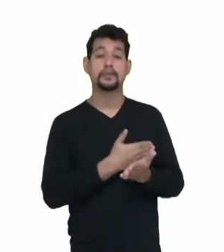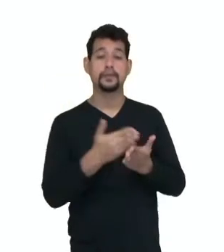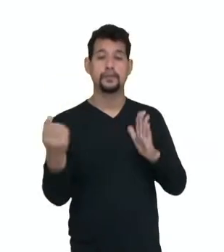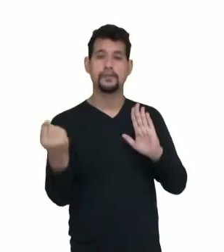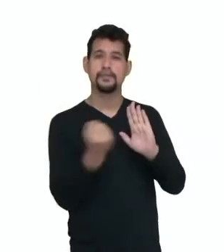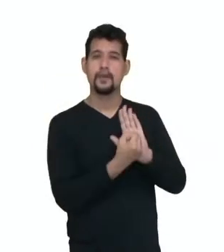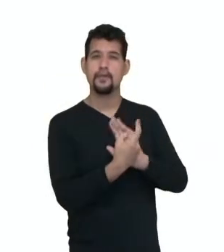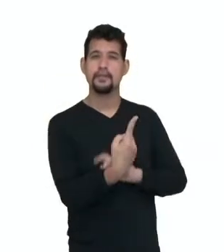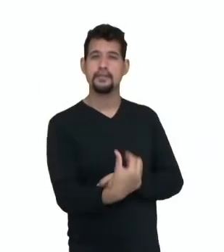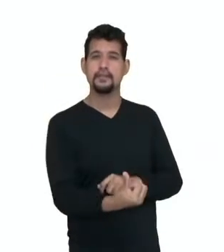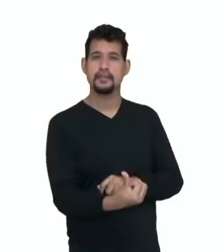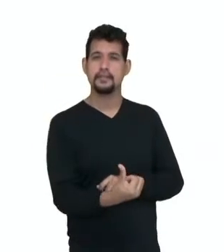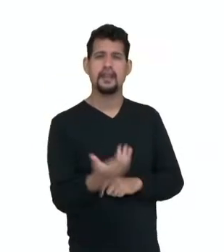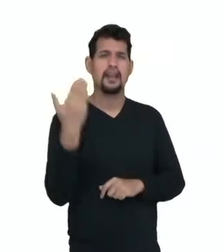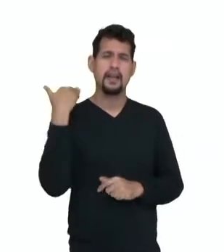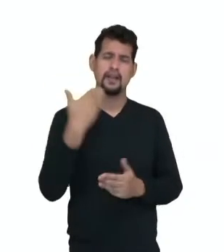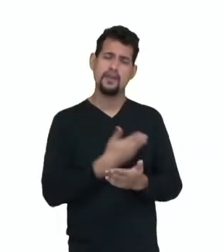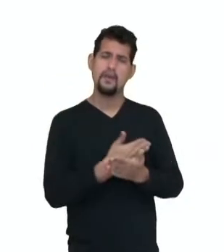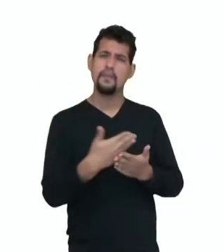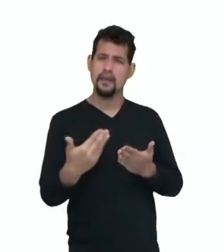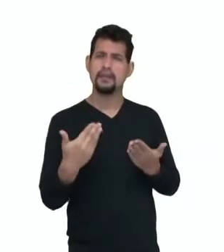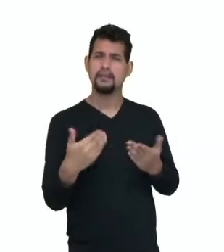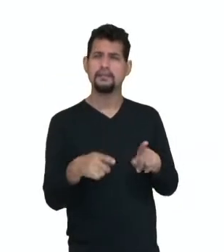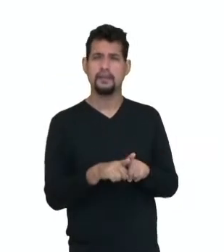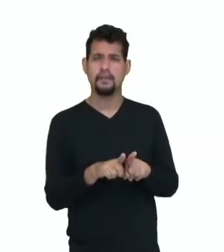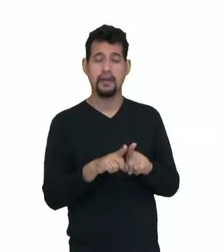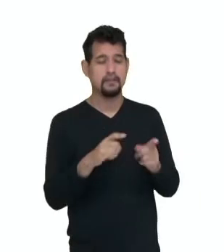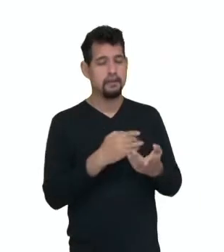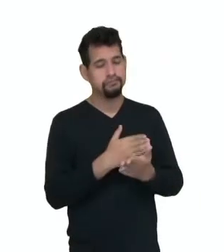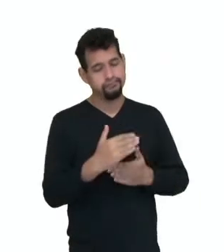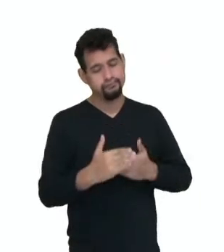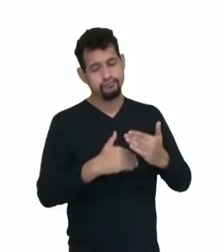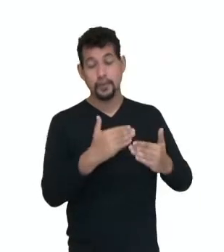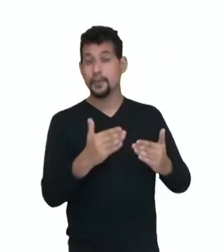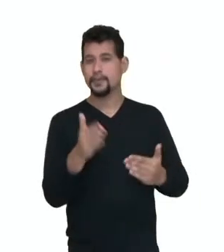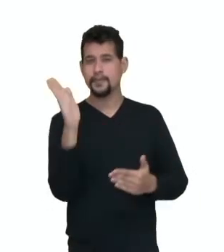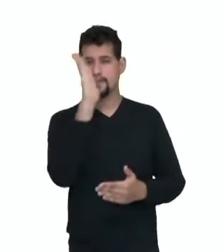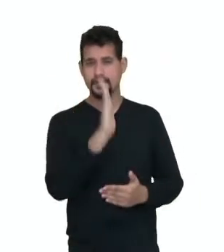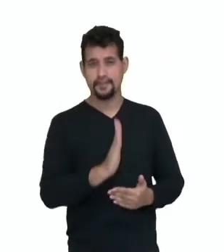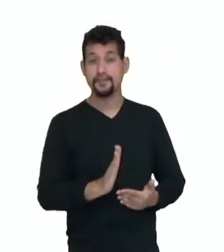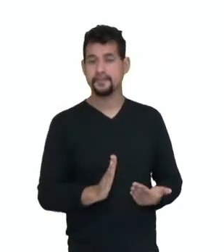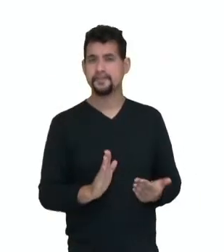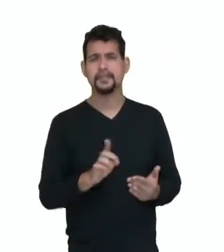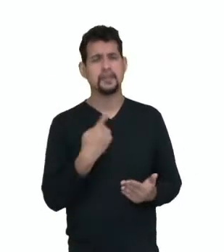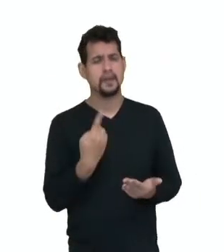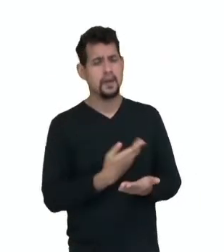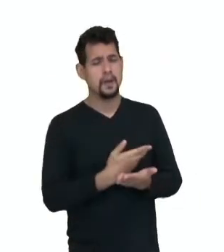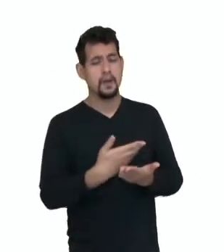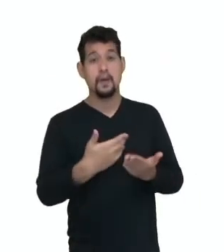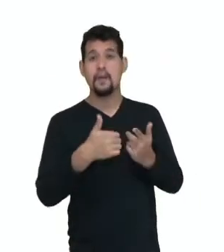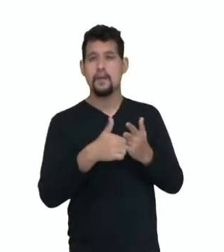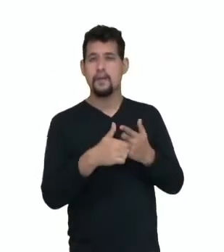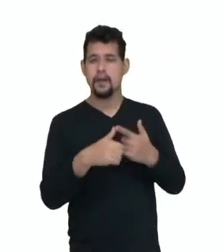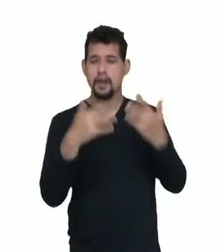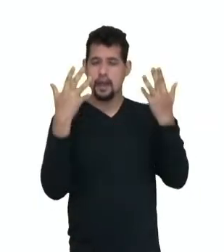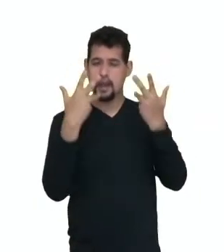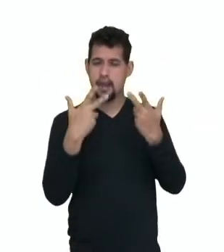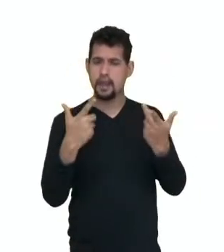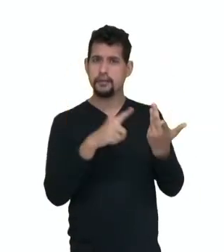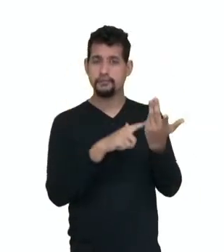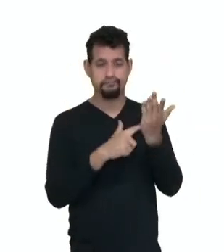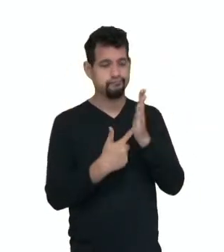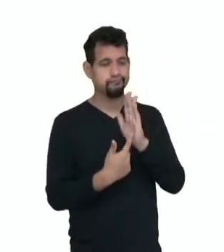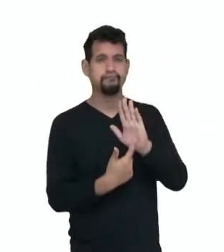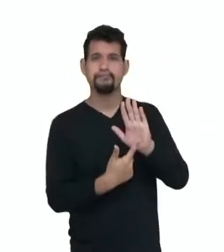século XVI, lá no início então, na formação do que é hoje o Brasil, quando as primeiras cabeças de gado então, foram trazidas,